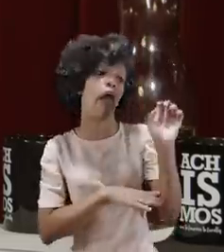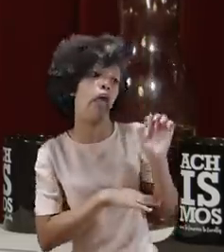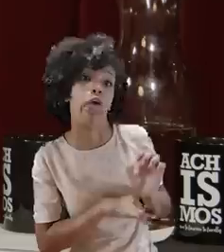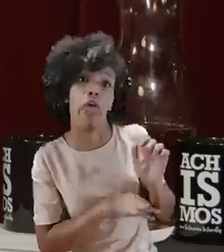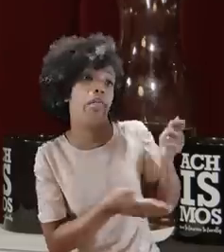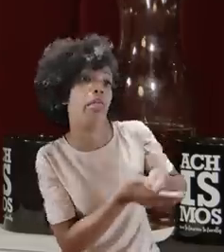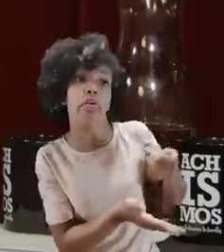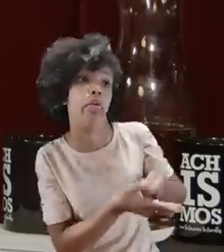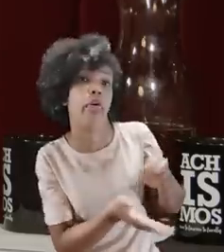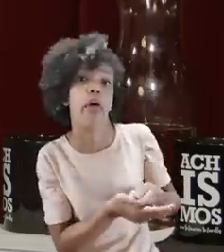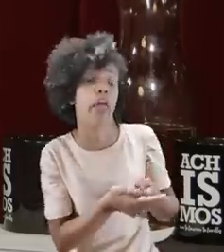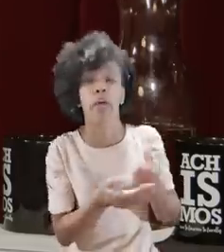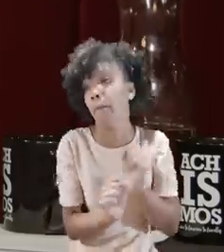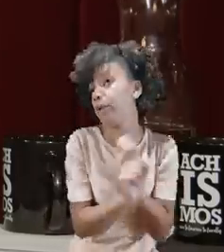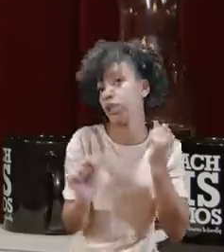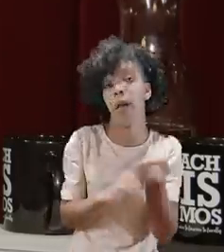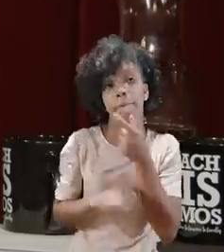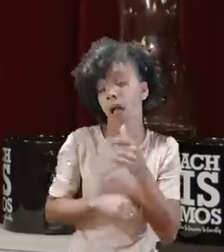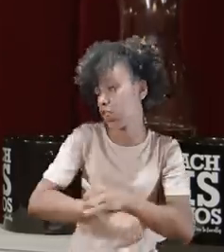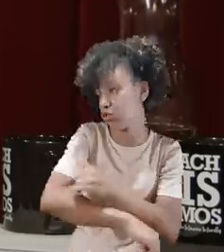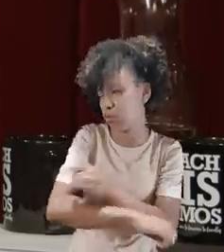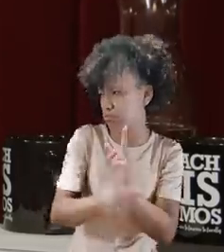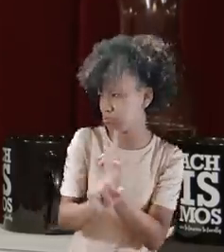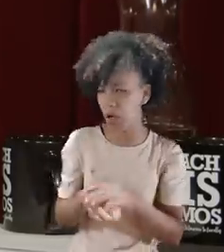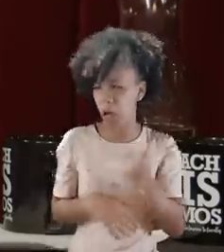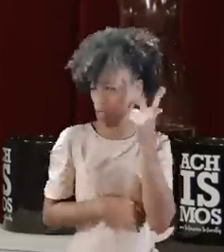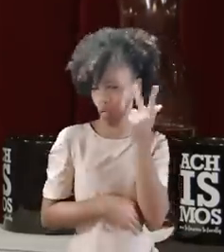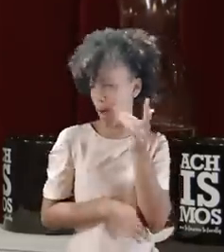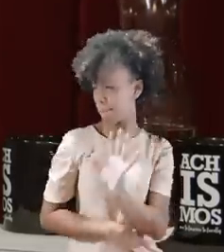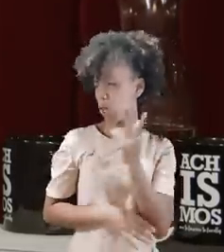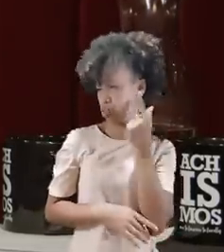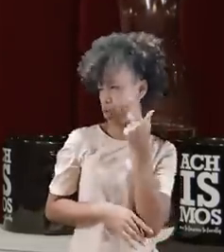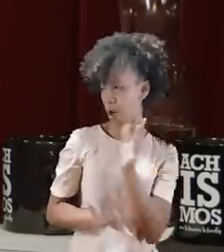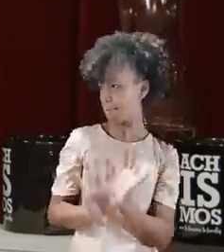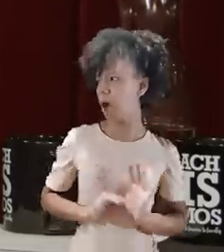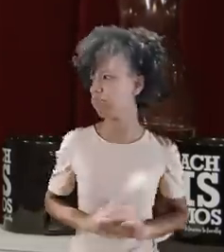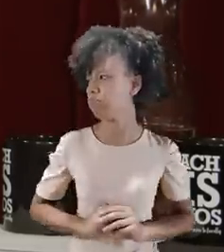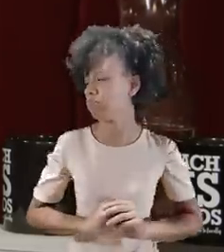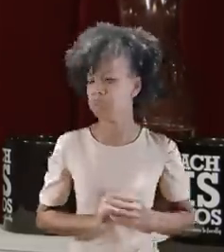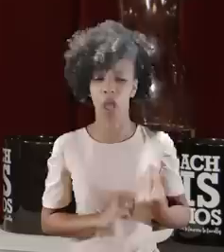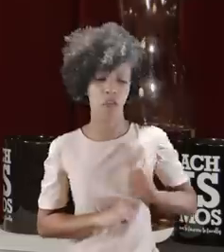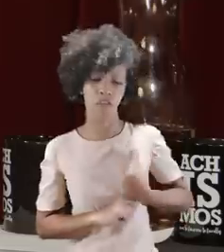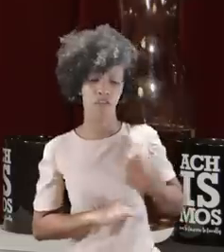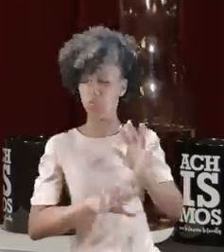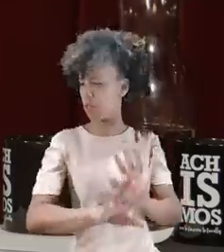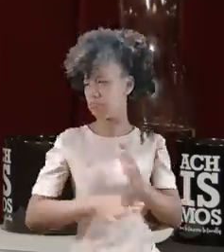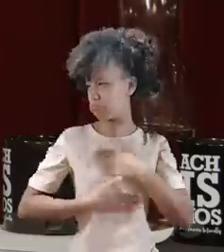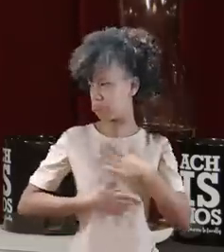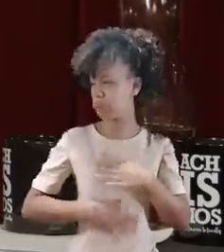esquerda para radical que acha um absurdo fazer uma piada de gordo não quero namorar um cara um cara mais velho